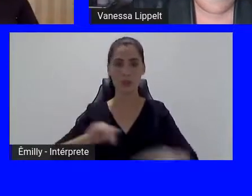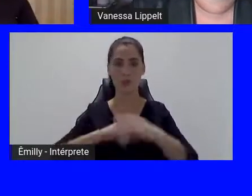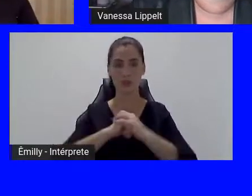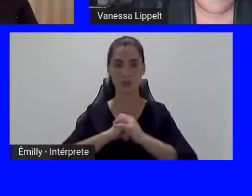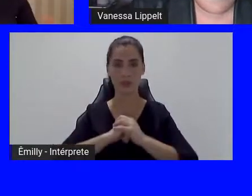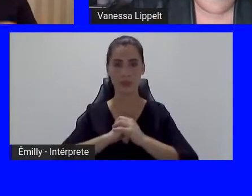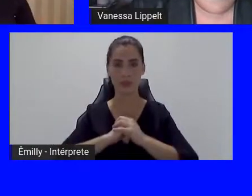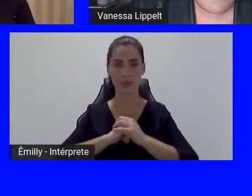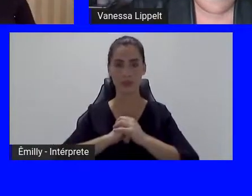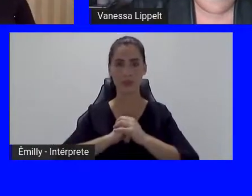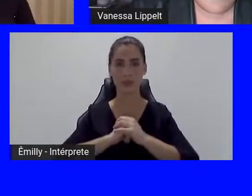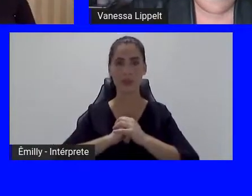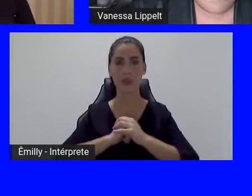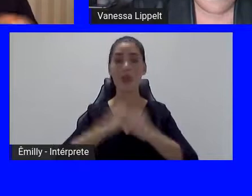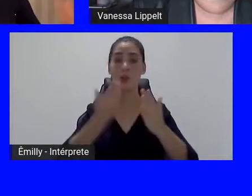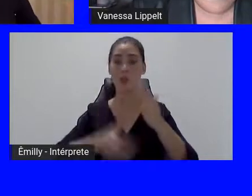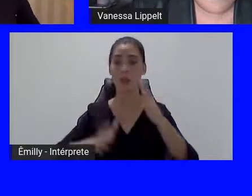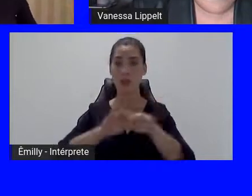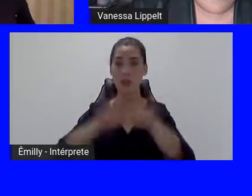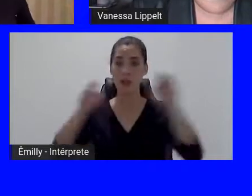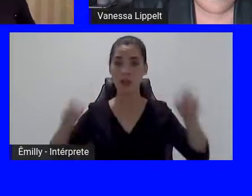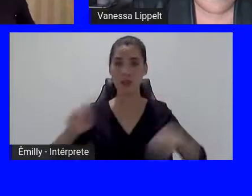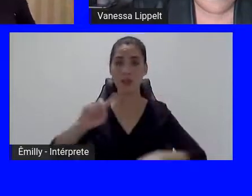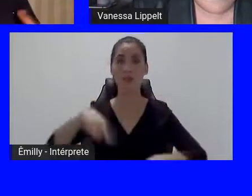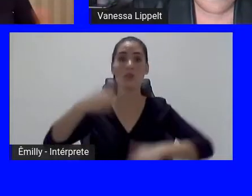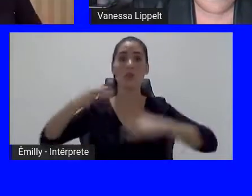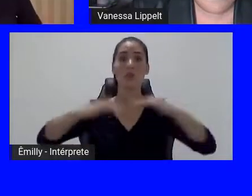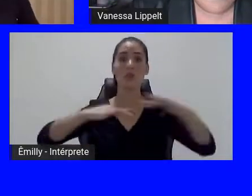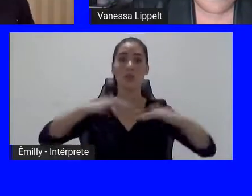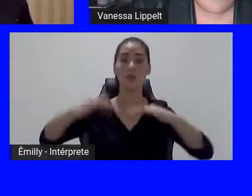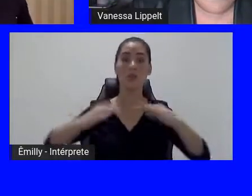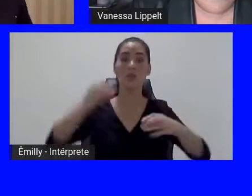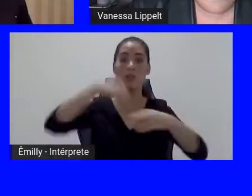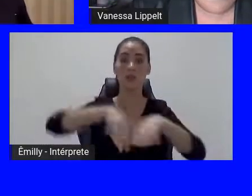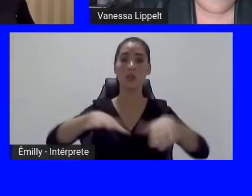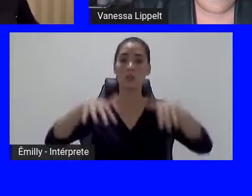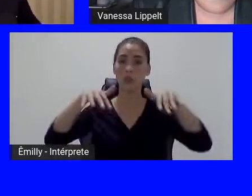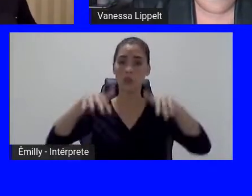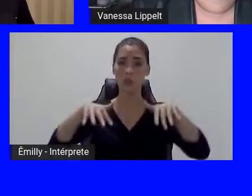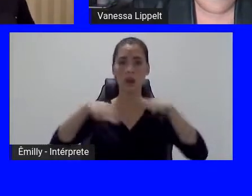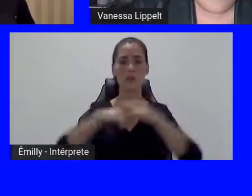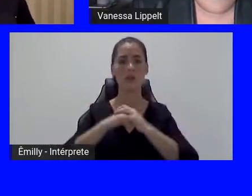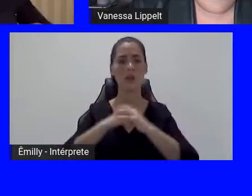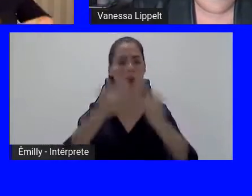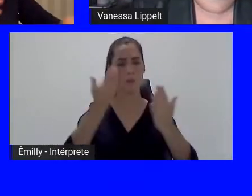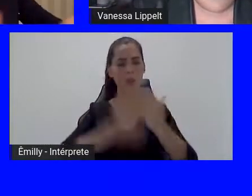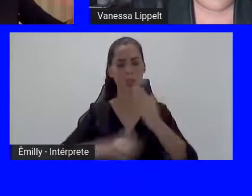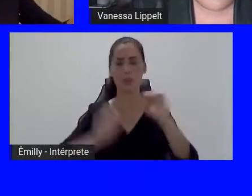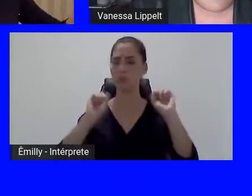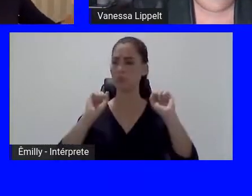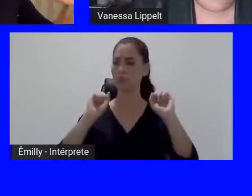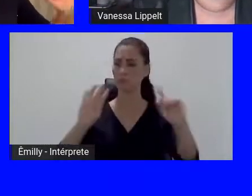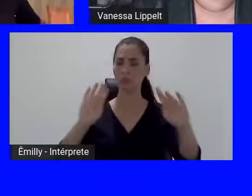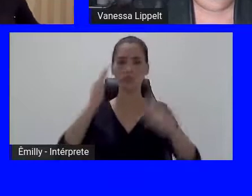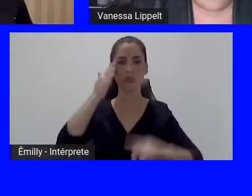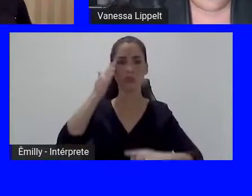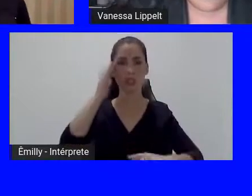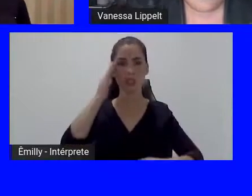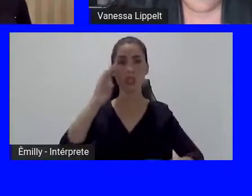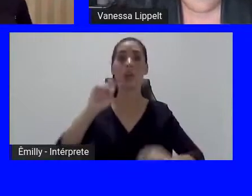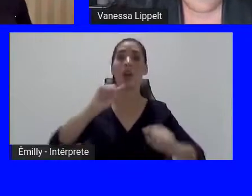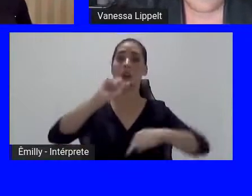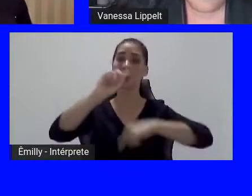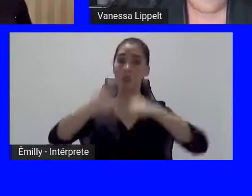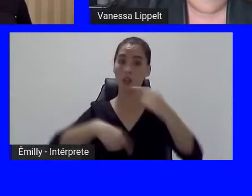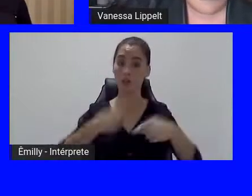movimento só, dentro do plenário, e perdi e reconheci que perdi dentro da bancada, e fizemos um movimento por outras